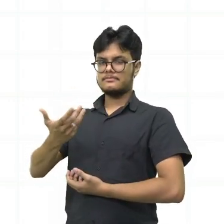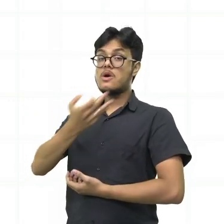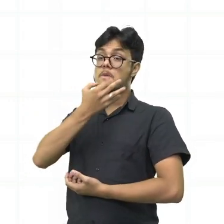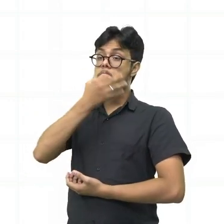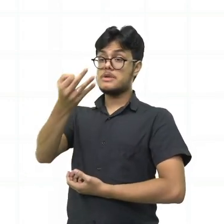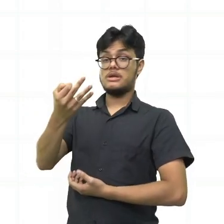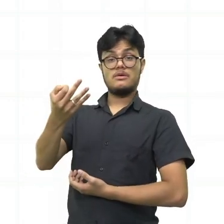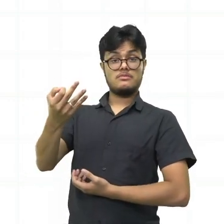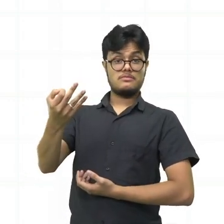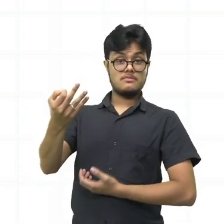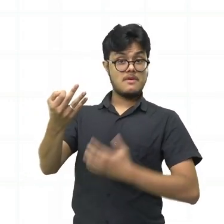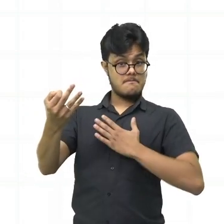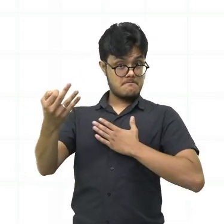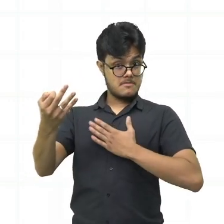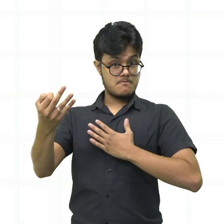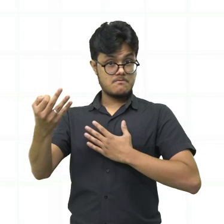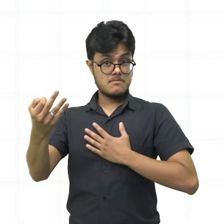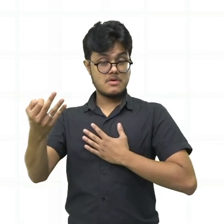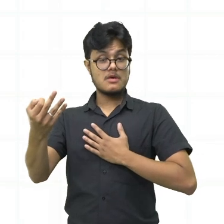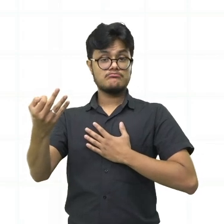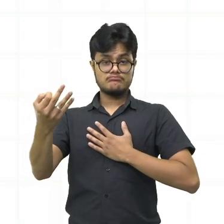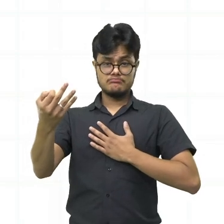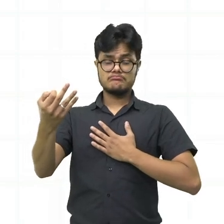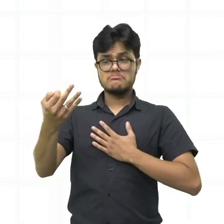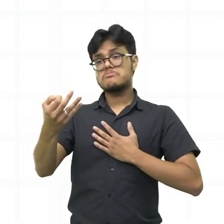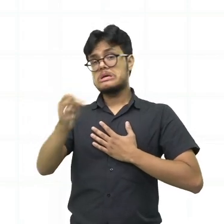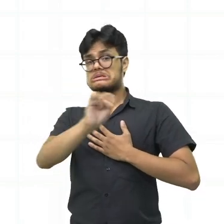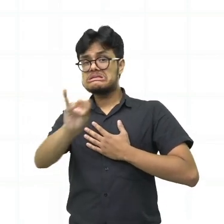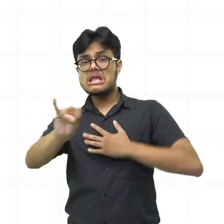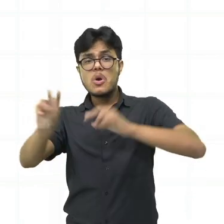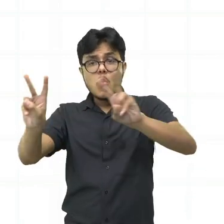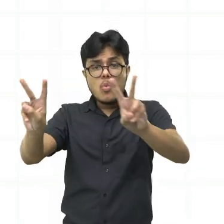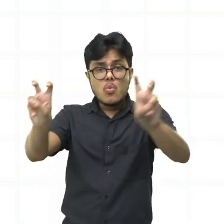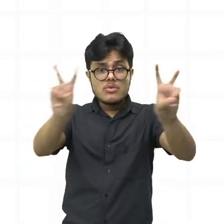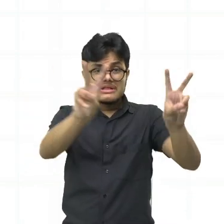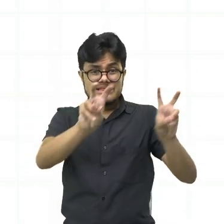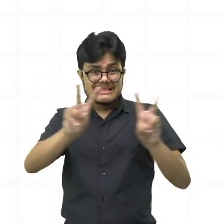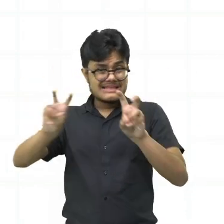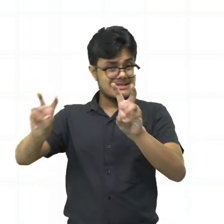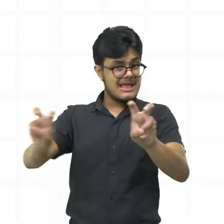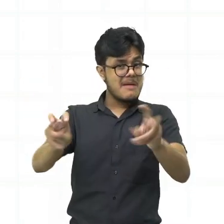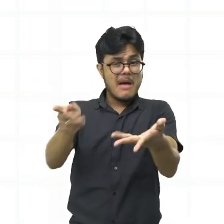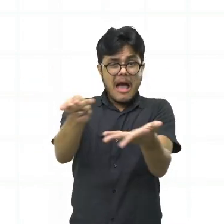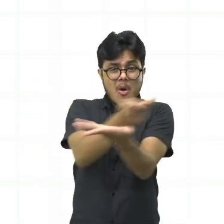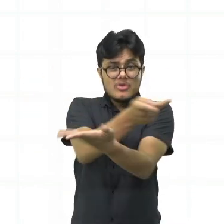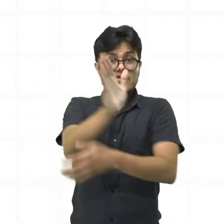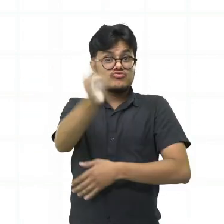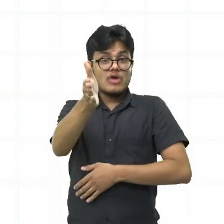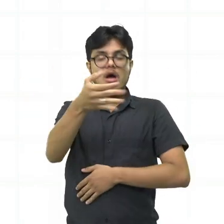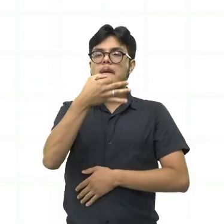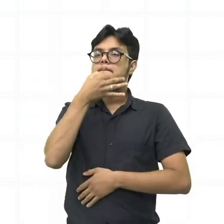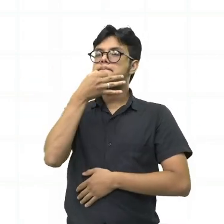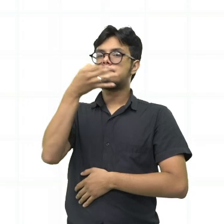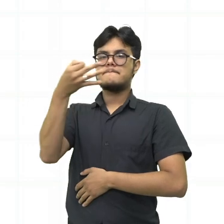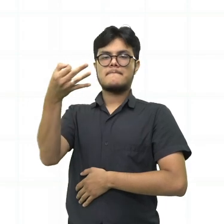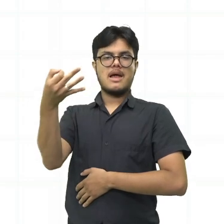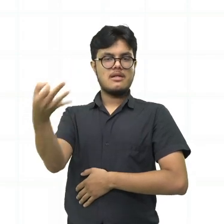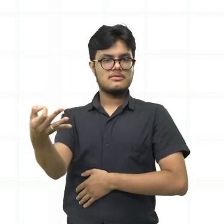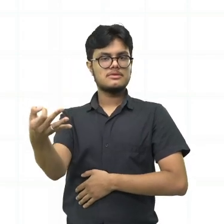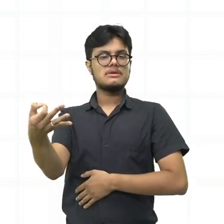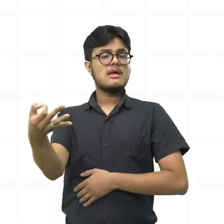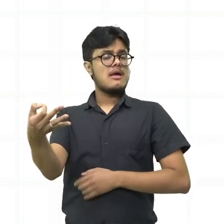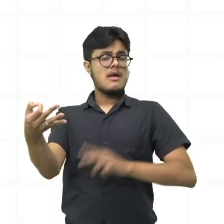Uma visão que eu tenho sobre algum fato, algo pessoal meu, esse artigo, ele vai ser